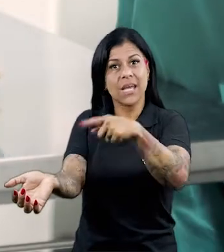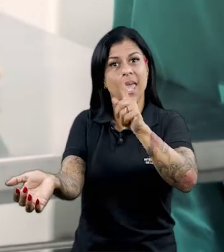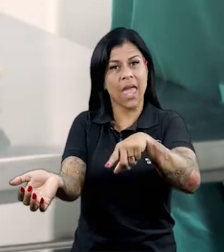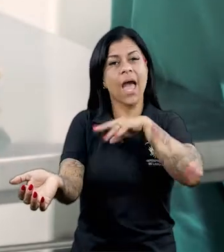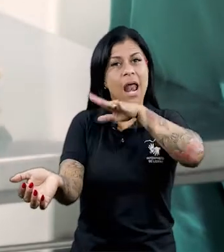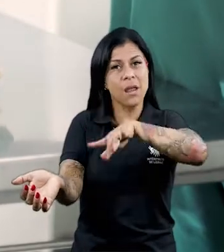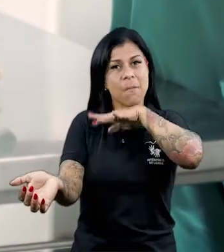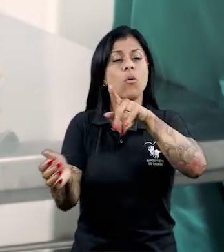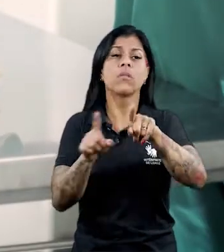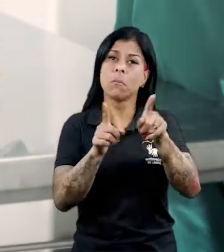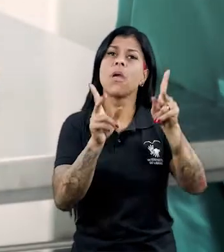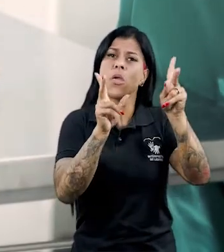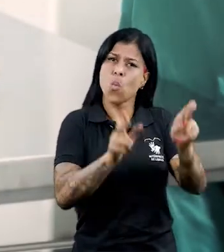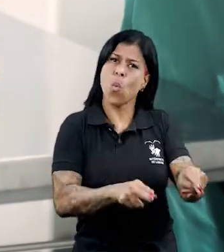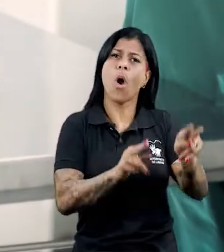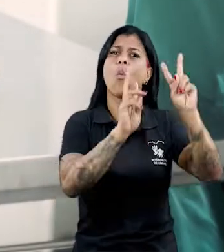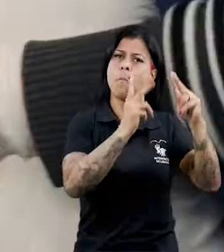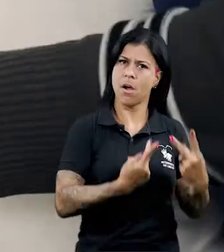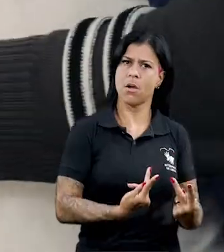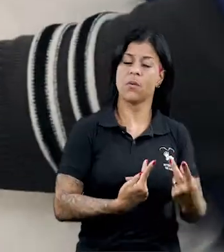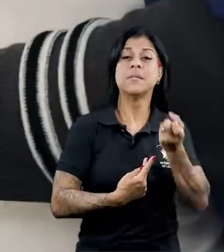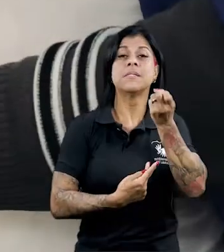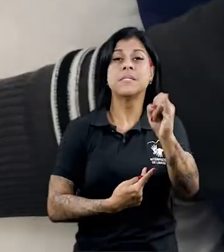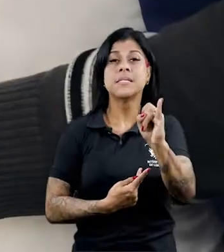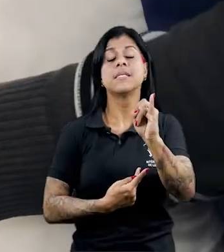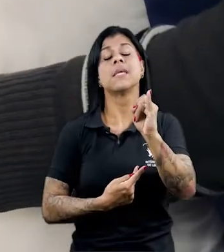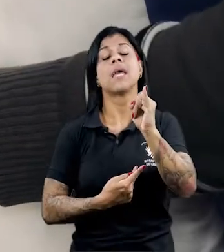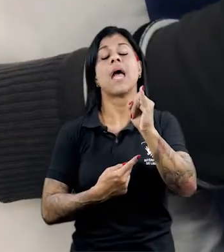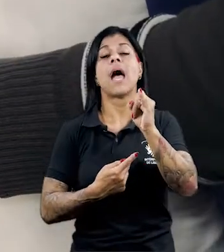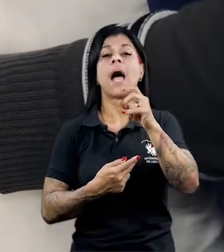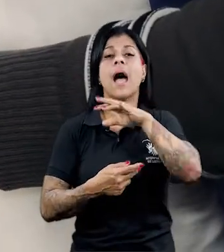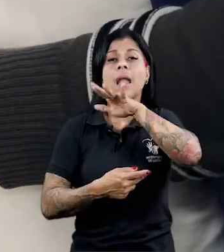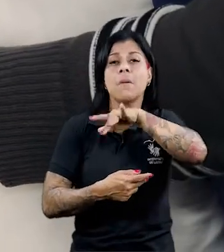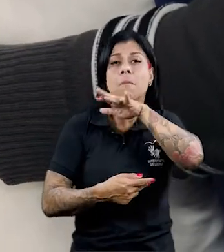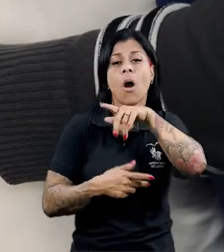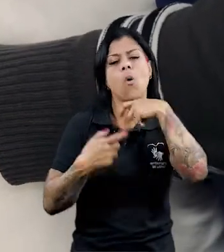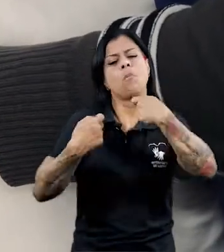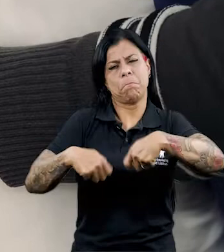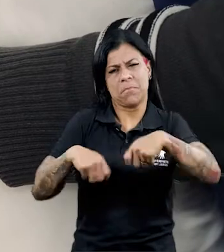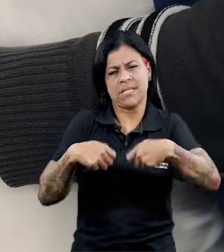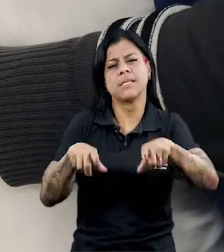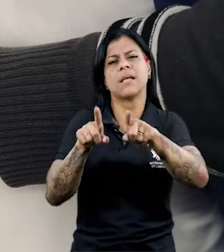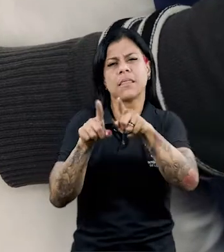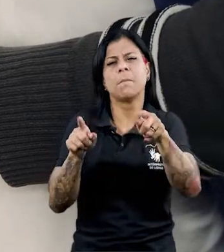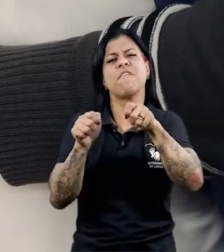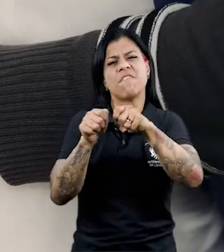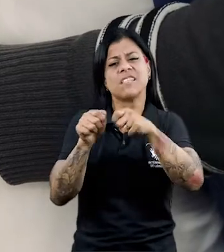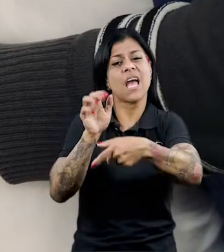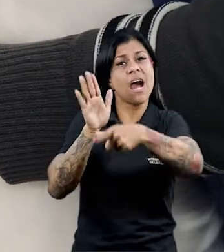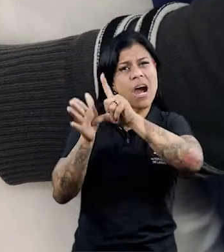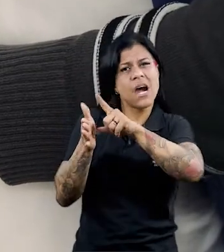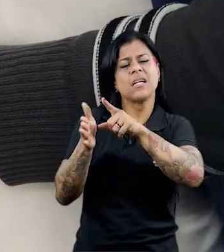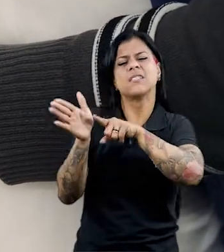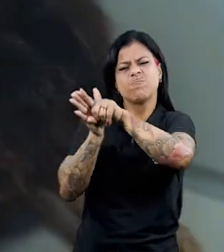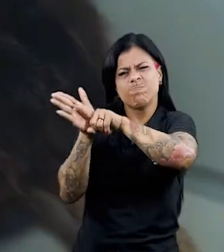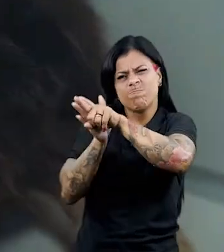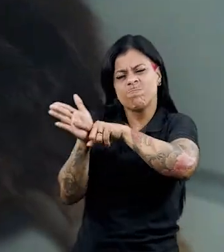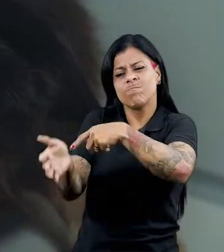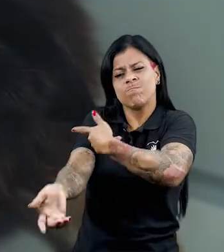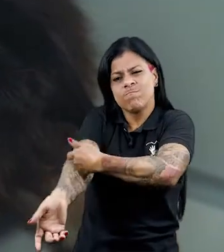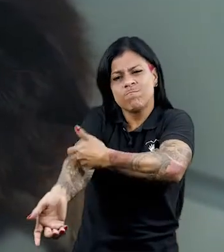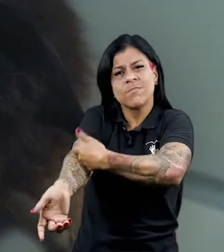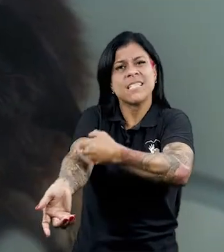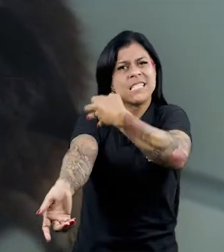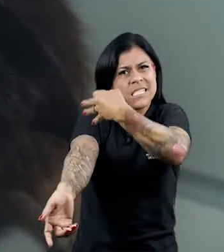forma semelhante às clínicas para humanos. Para doar, os animais precisam passar por uma série de testes clínicos, que